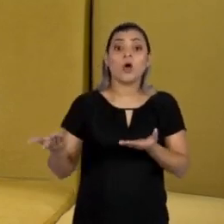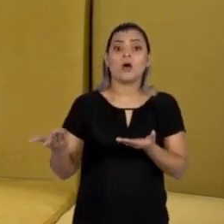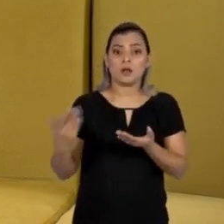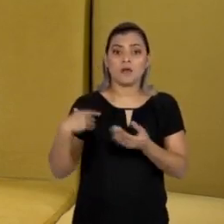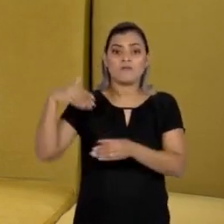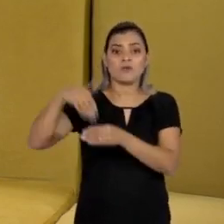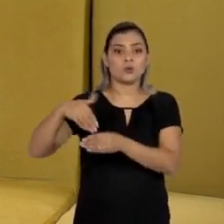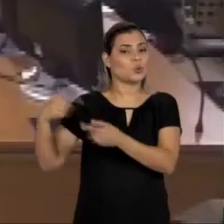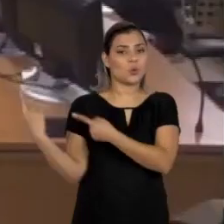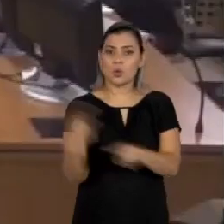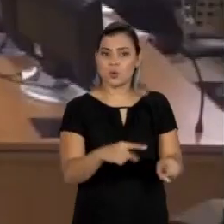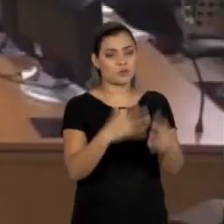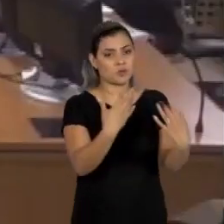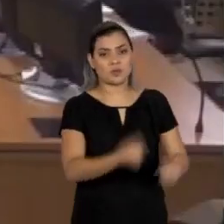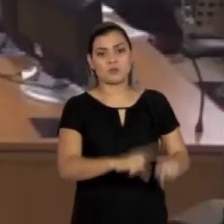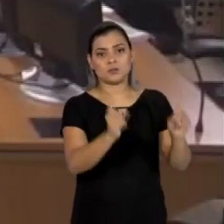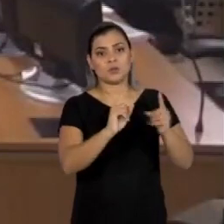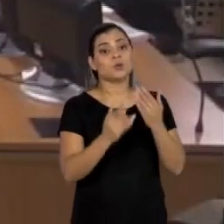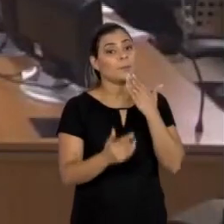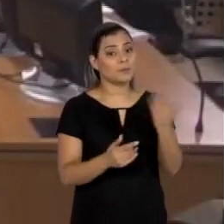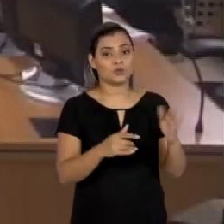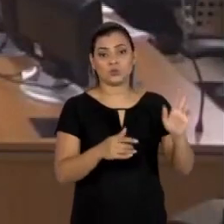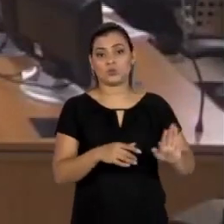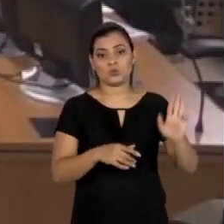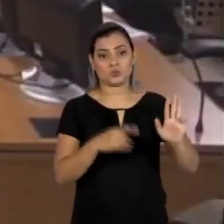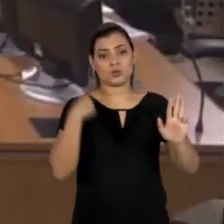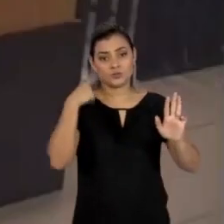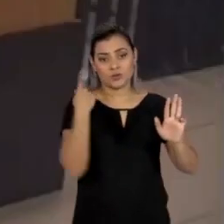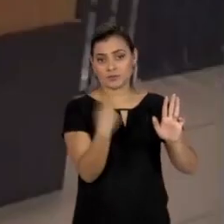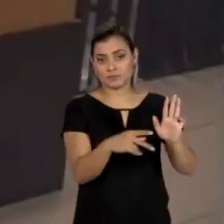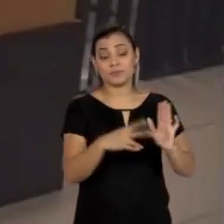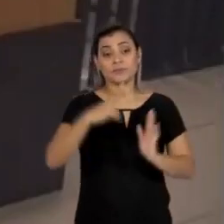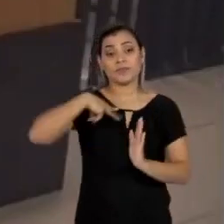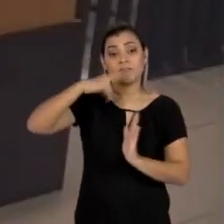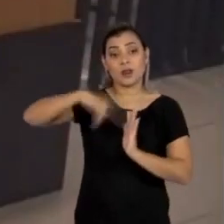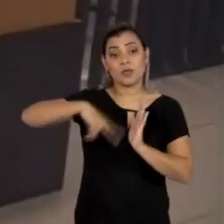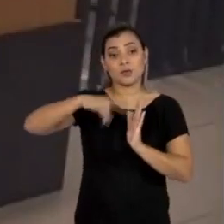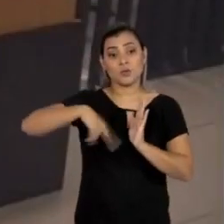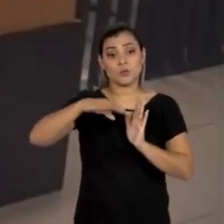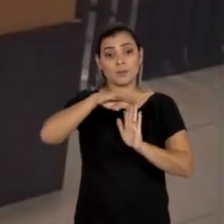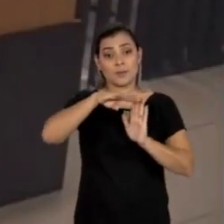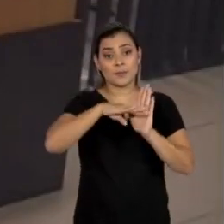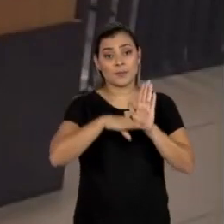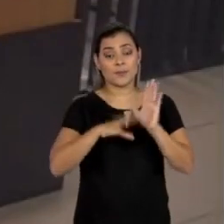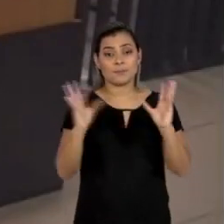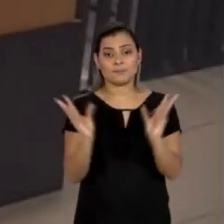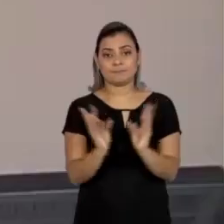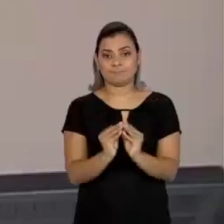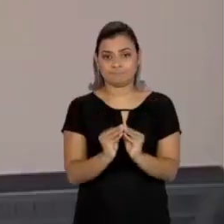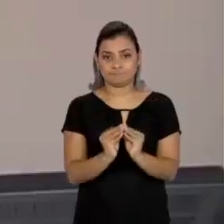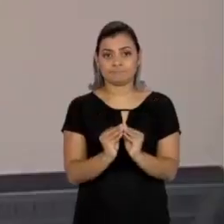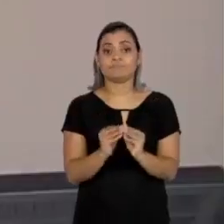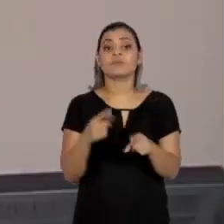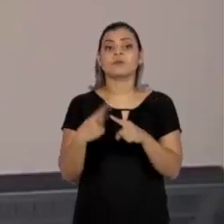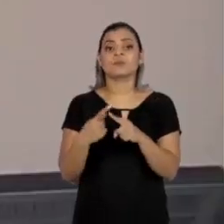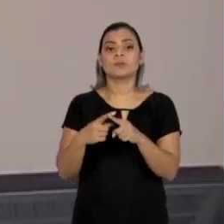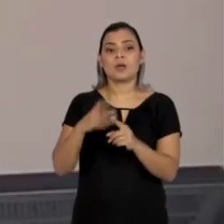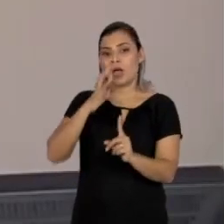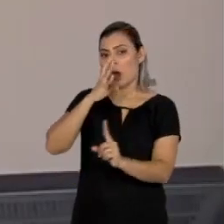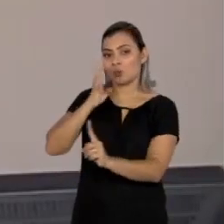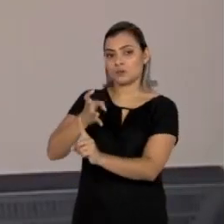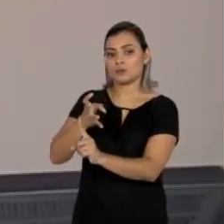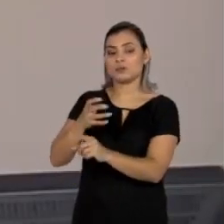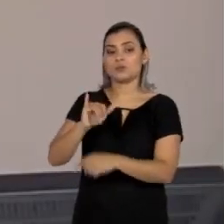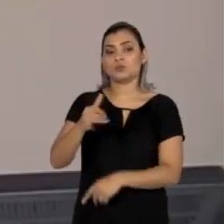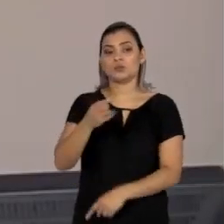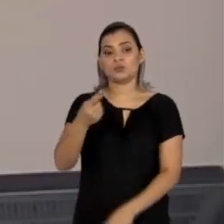contra o pedido. O julgamento começou com a leitura do relatório com um resumo da condenação pelo desembargador